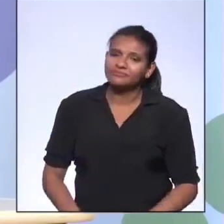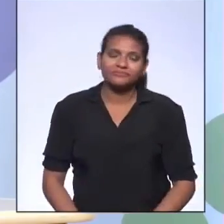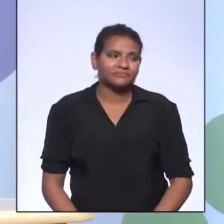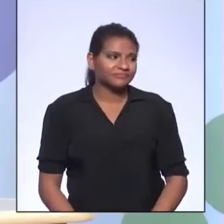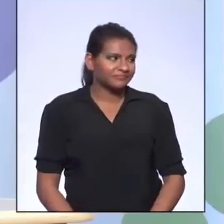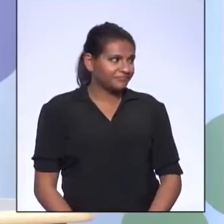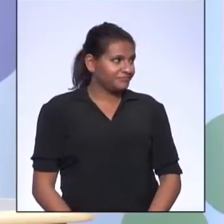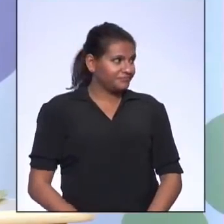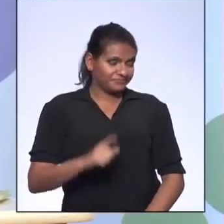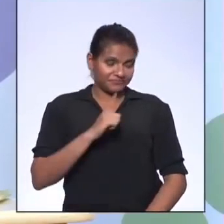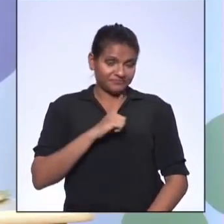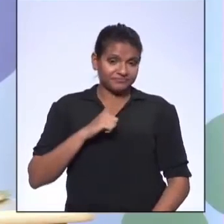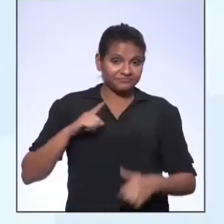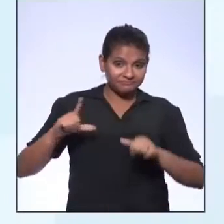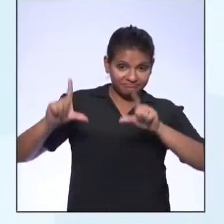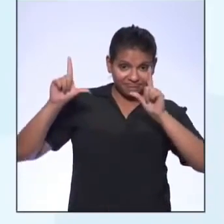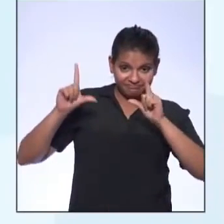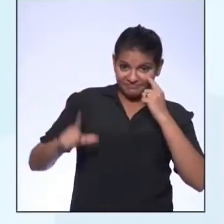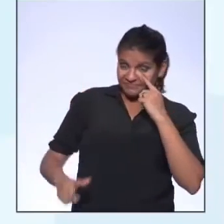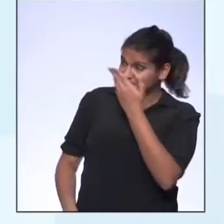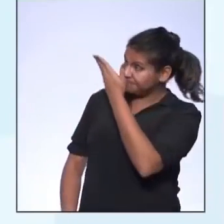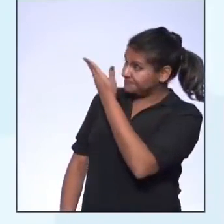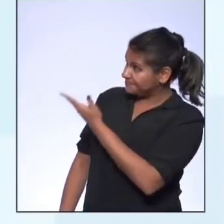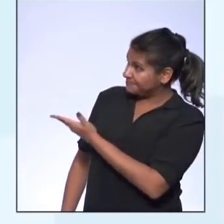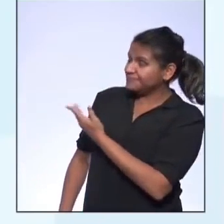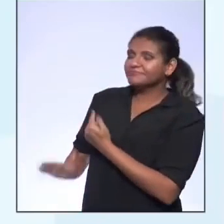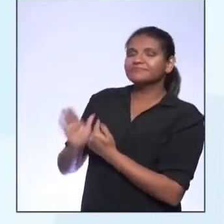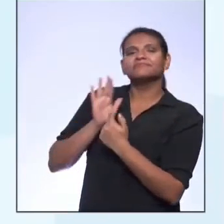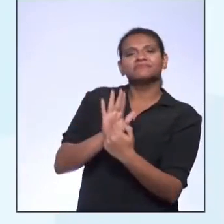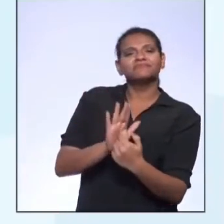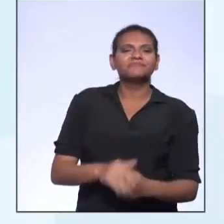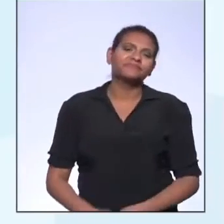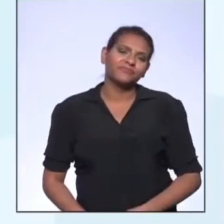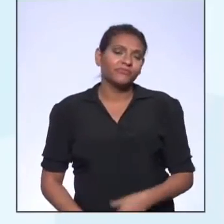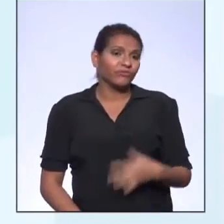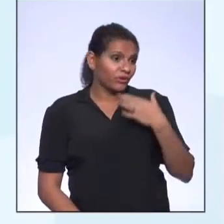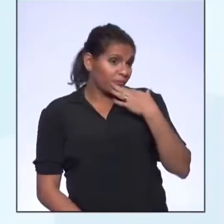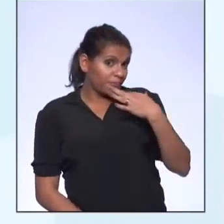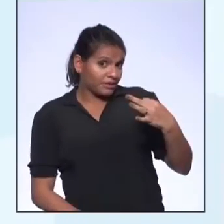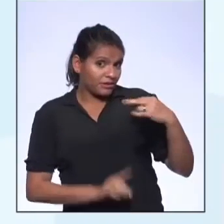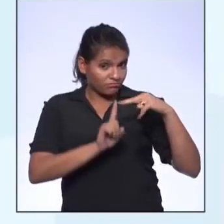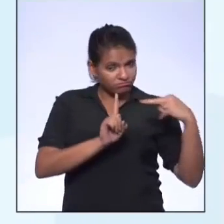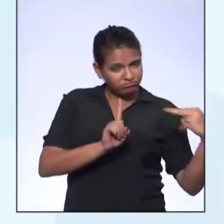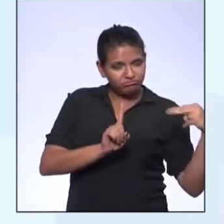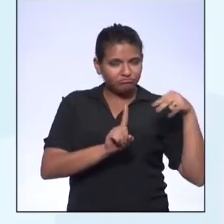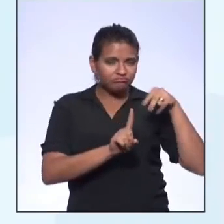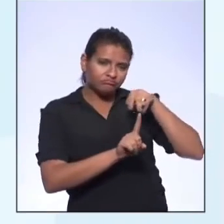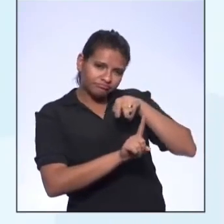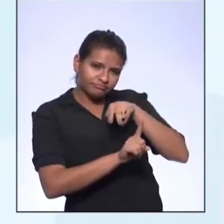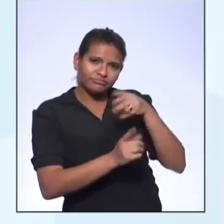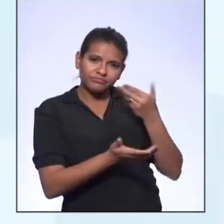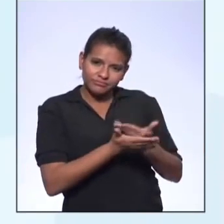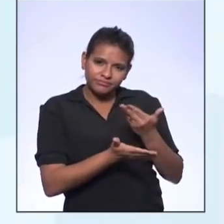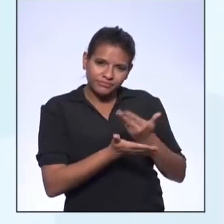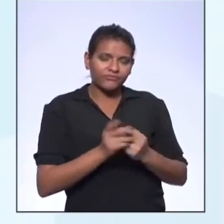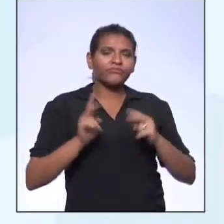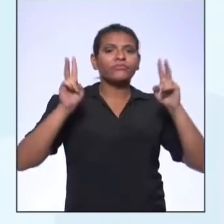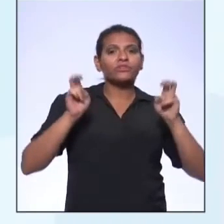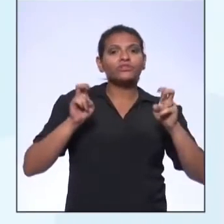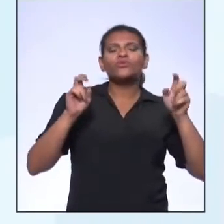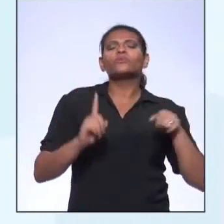tela a gente consegue ver direitinho, organizar. Olha só, opinião, um ponto de vista, é o título da sua aula, professora. Objetivos da